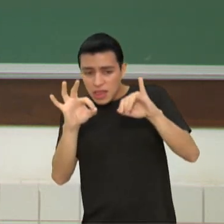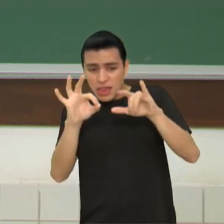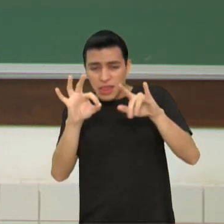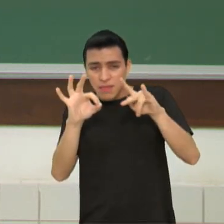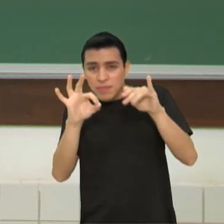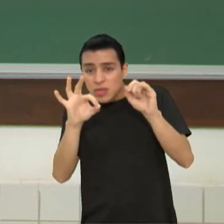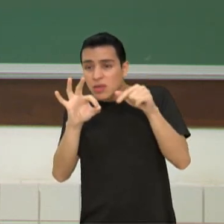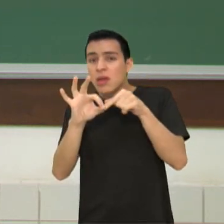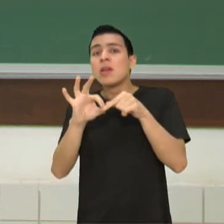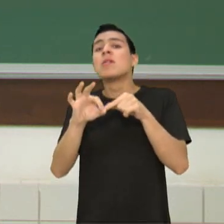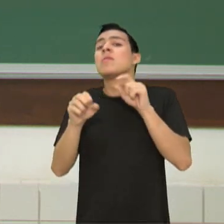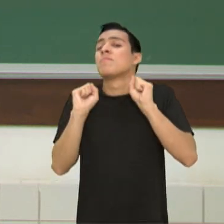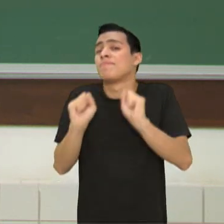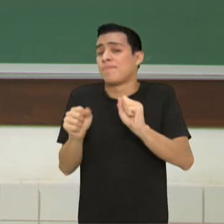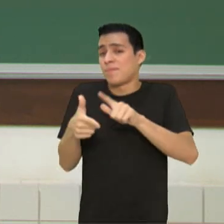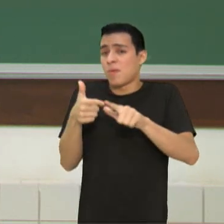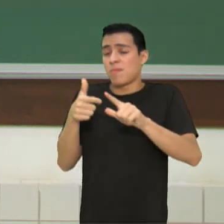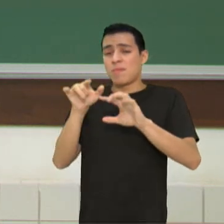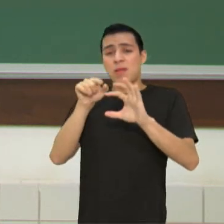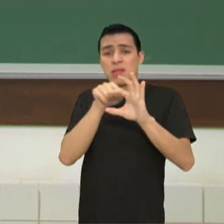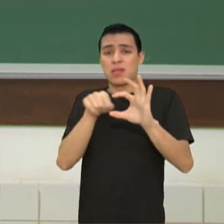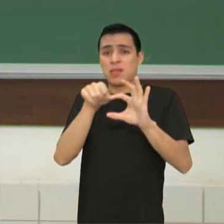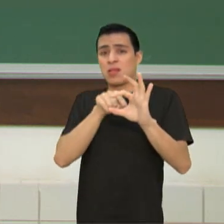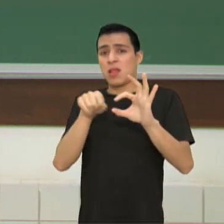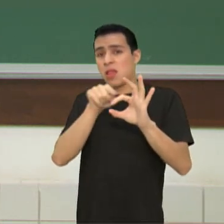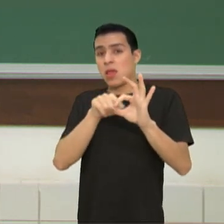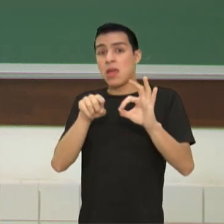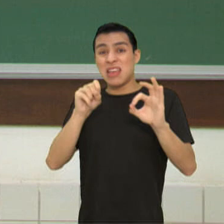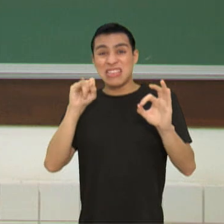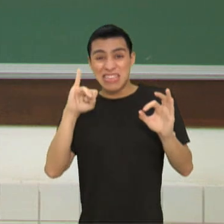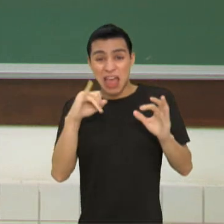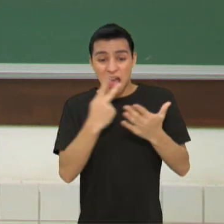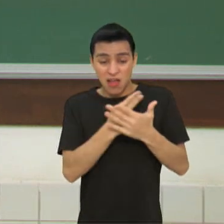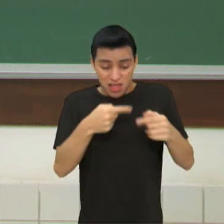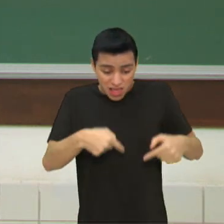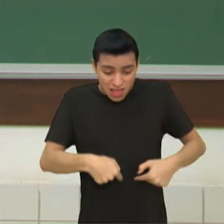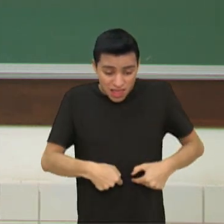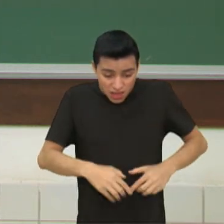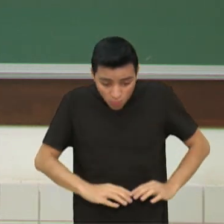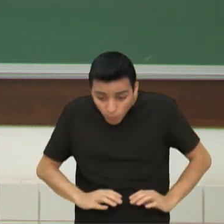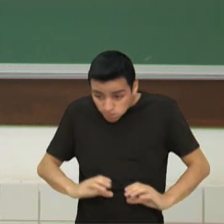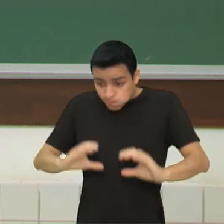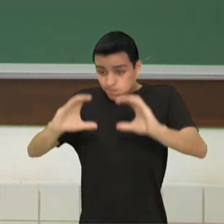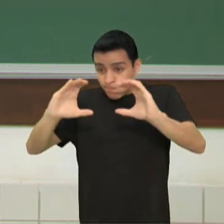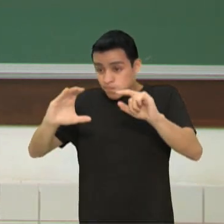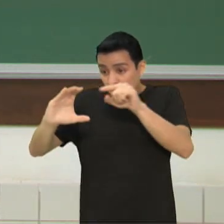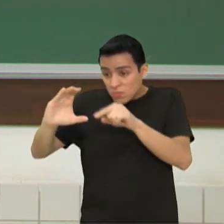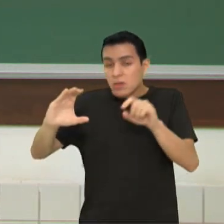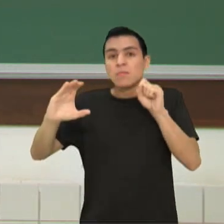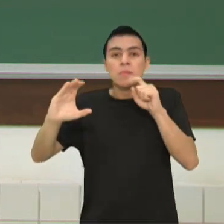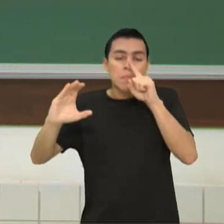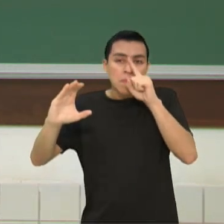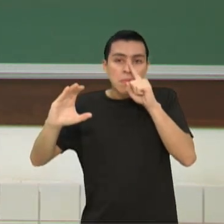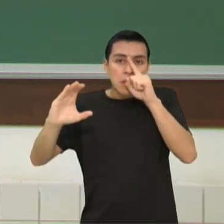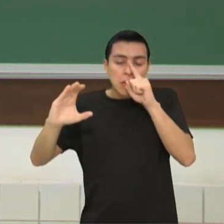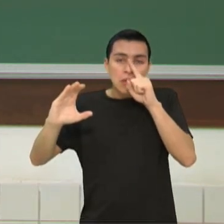pode levar a um problema no funcionamento daquela célula. Se isso acontecer no fígado, esse fenômeno pode levar a uma cirrose.